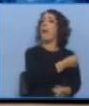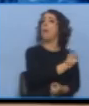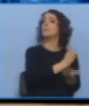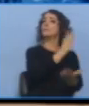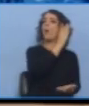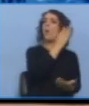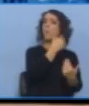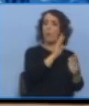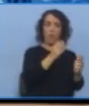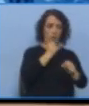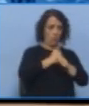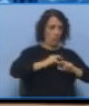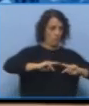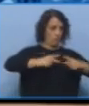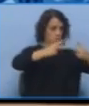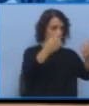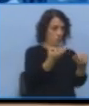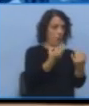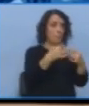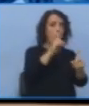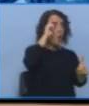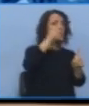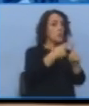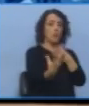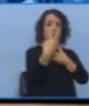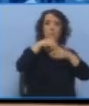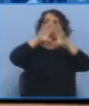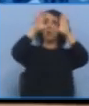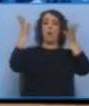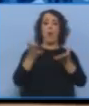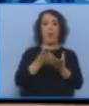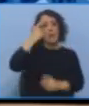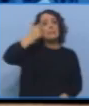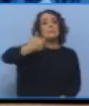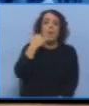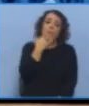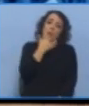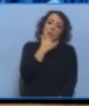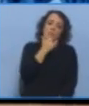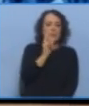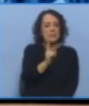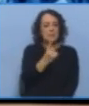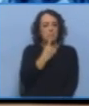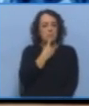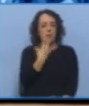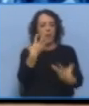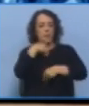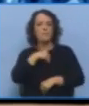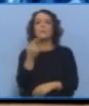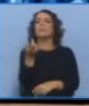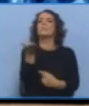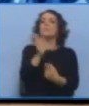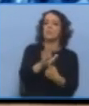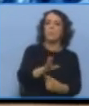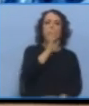a carreira é um fim para um bem maior que é ser feliz. E, portanto, fui começando a entender tudo isso. Por exemplo, a prática da